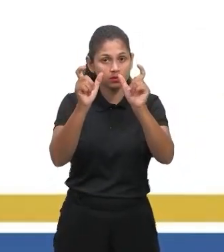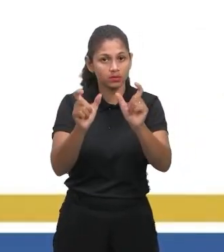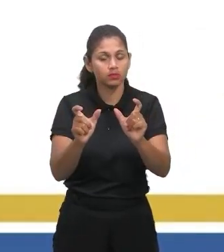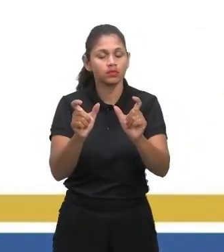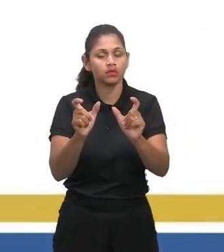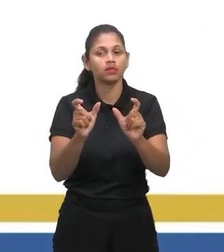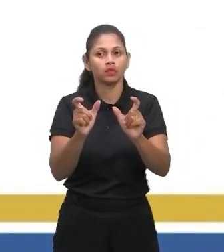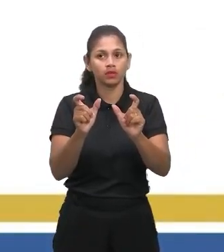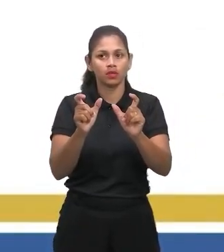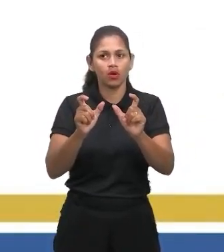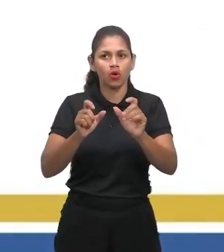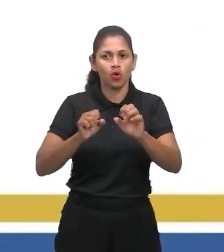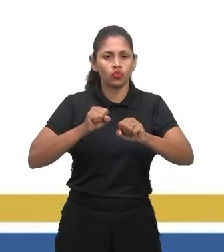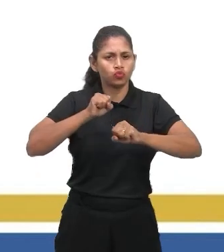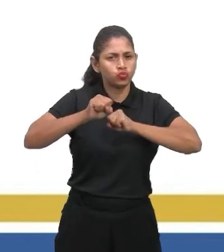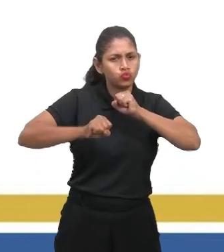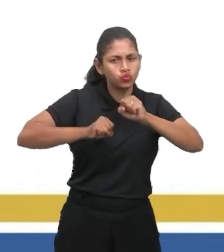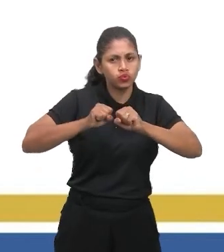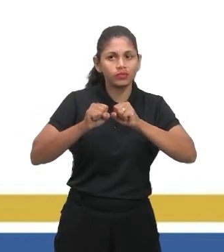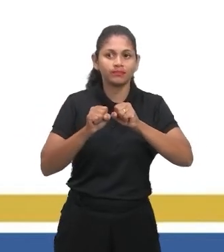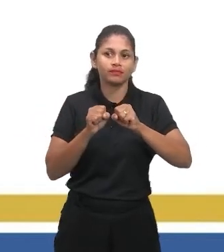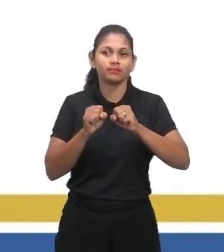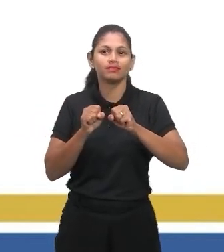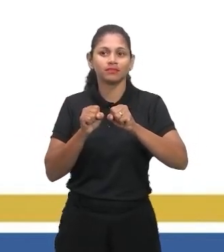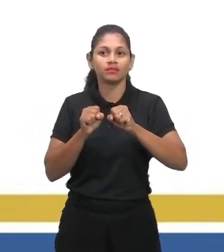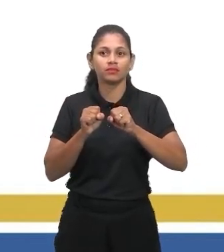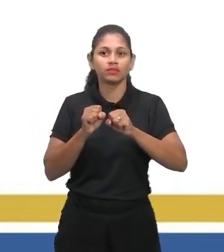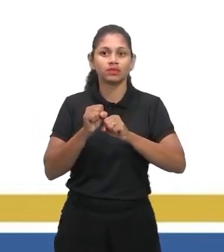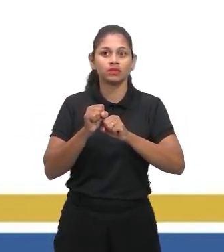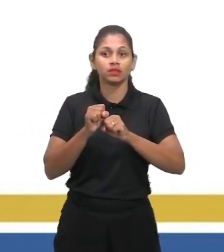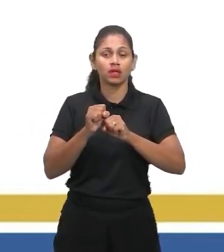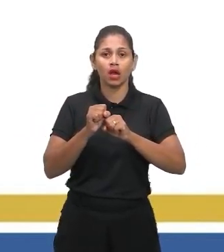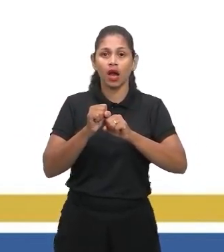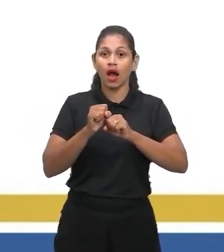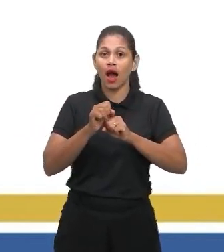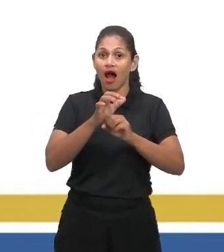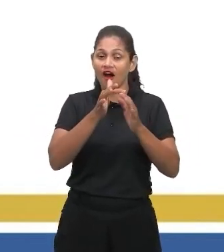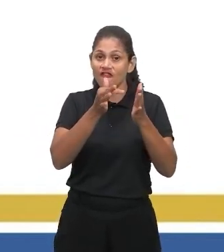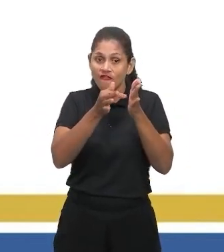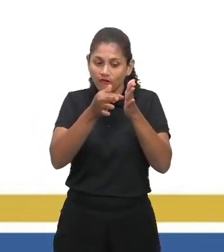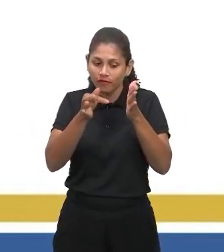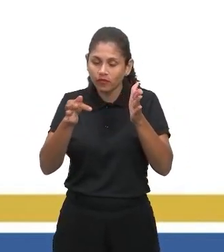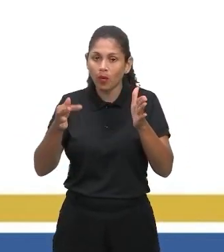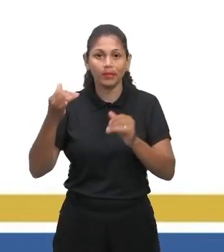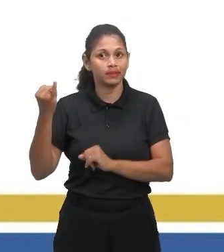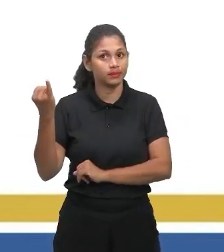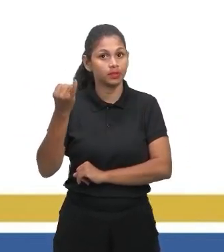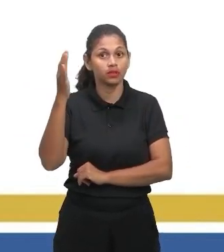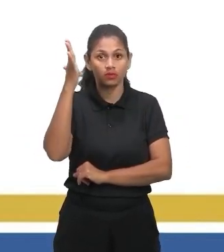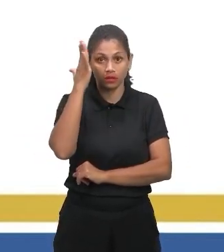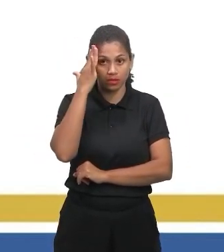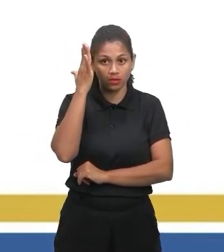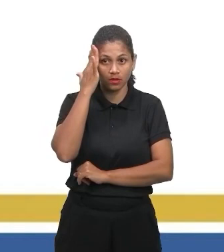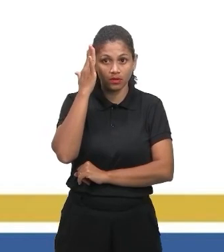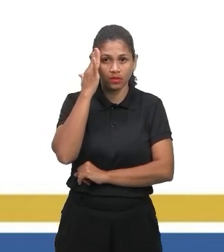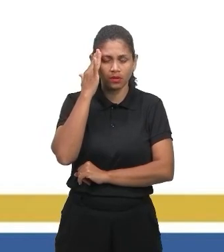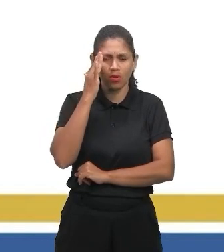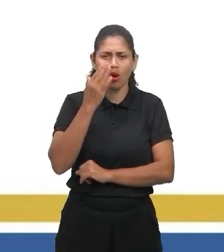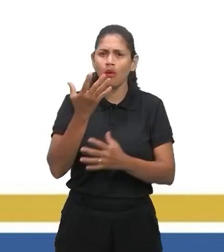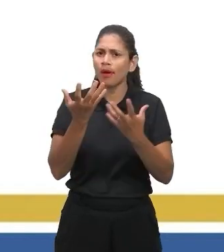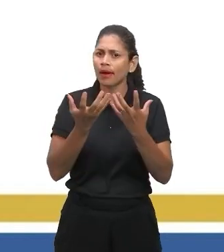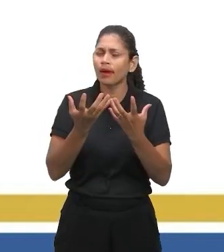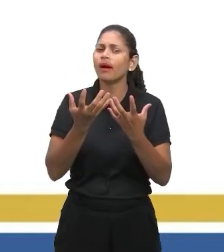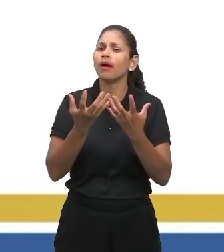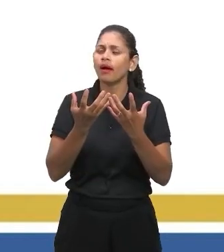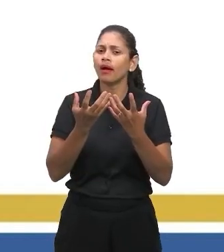nosso flash ali, né? Velocidade média igual ΔS sobre ΔT. Ah, professor, se eu quiser saber o tempo, eu faço o quê? Troca a velocidade